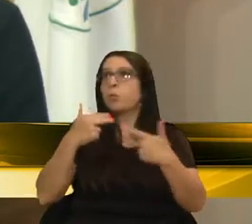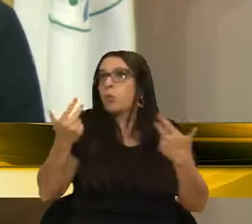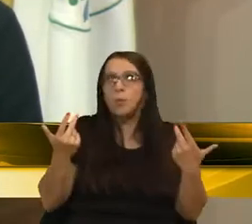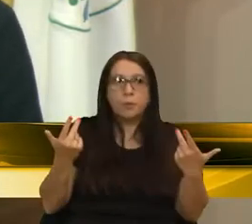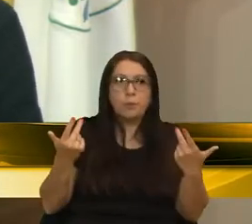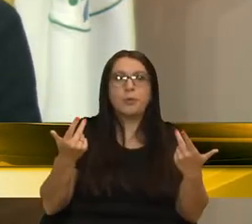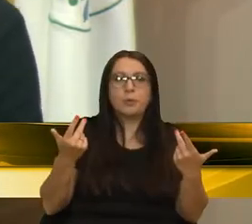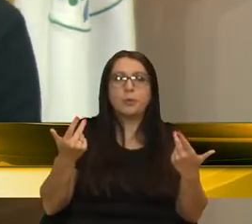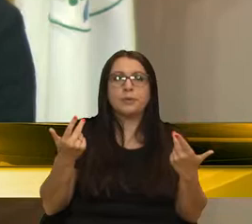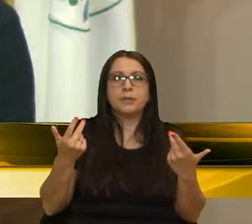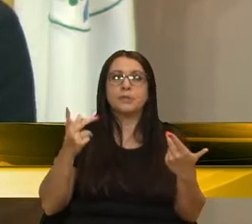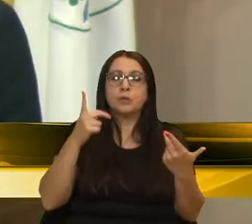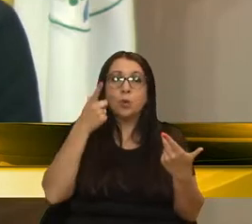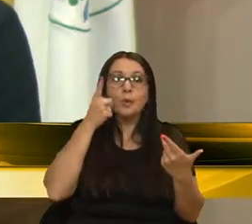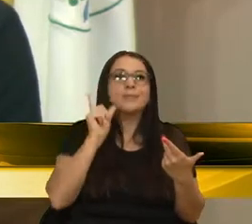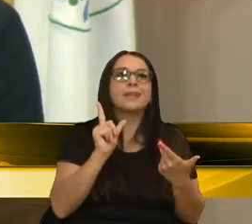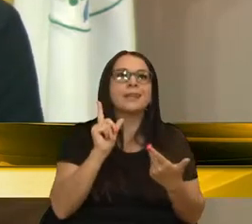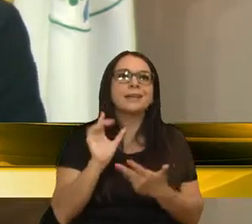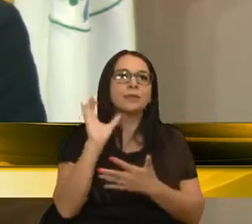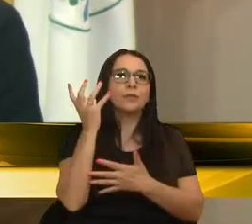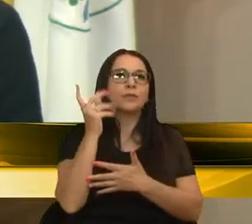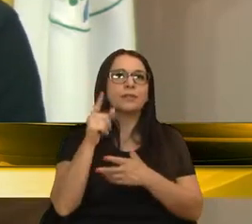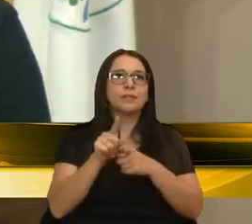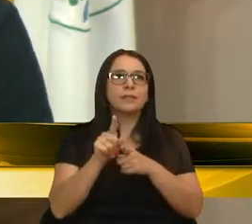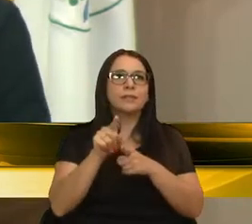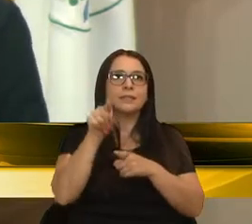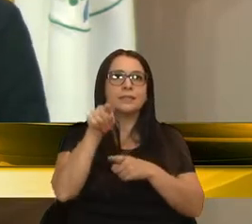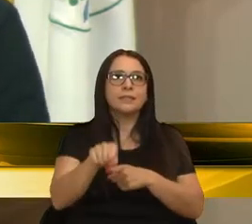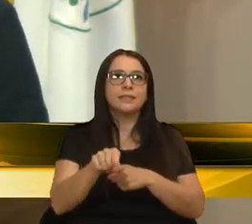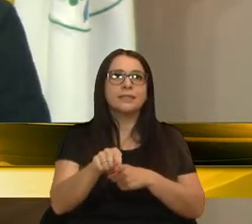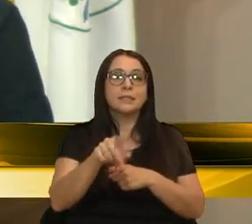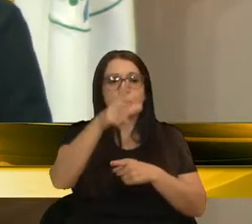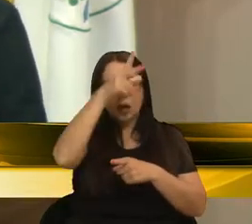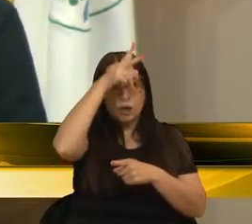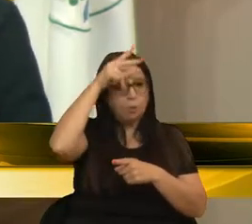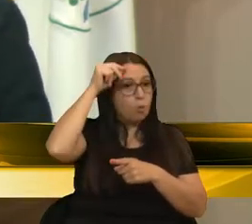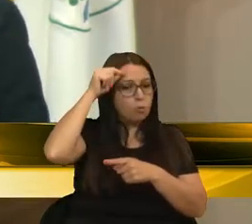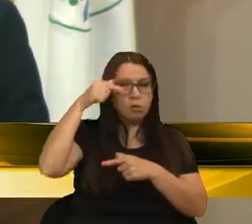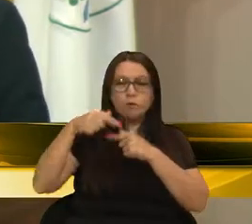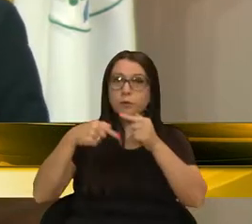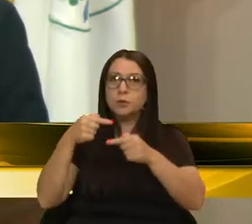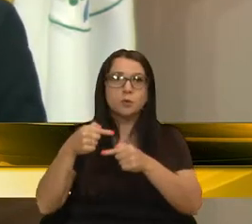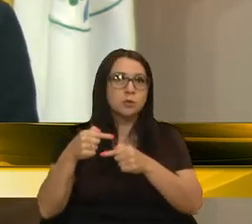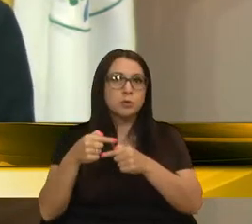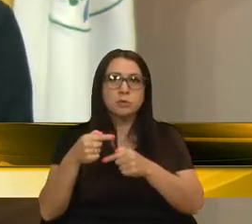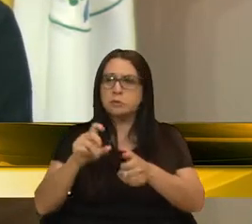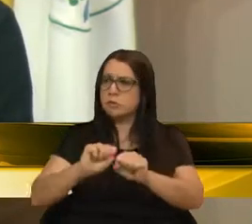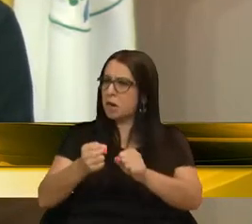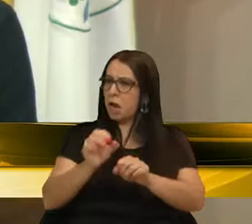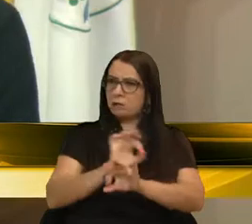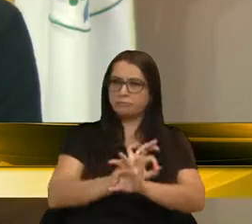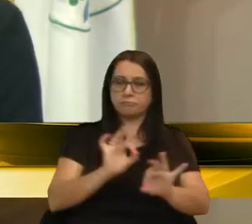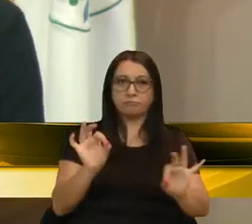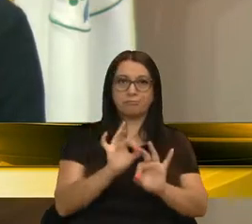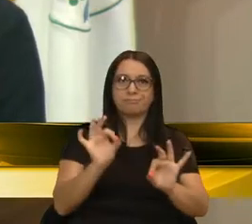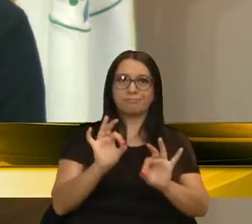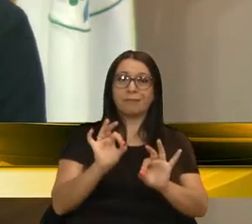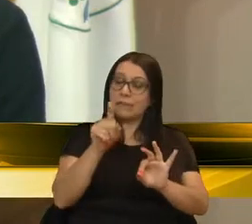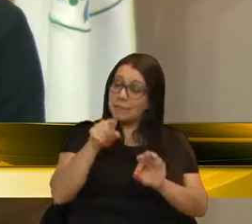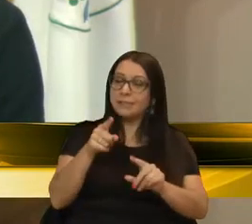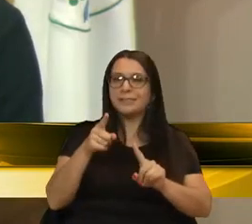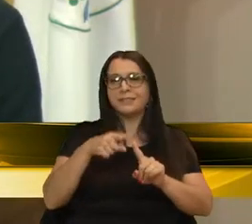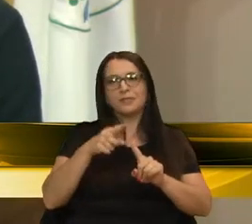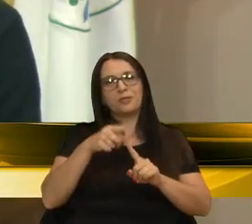situação, você consegue resolver utilizando o bike repair, que é público, funciona, não está vandalizado. Então, esse é o tipo